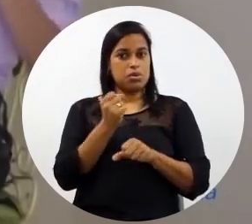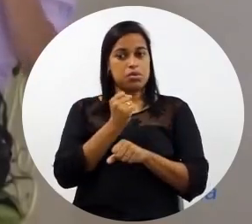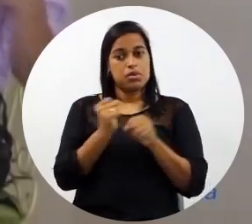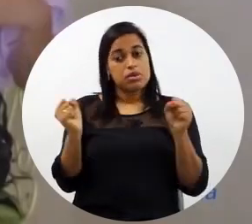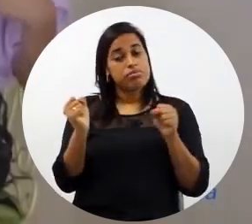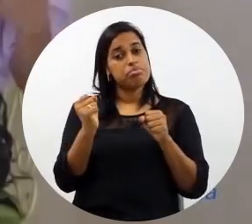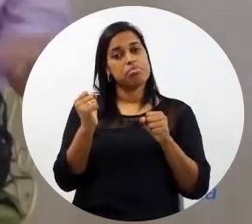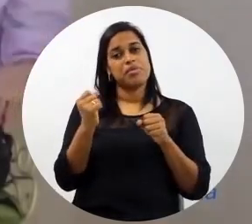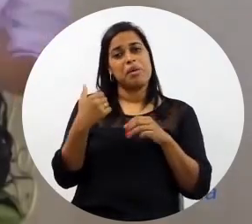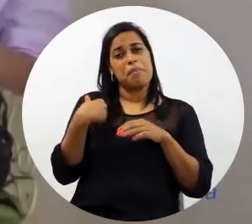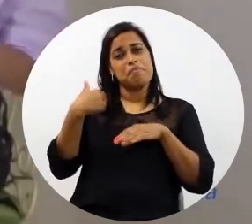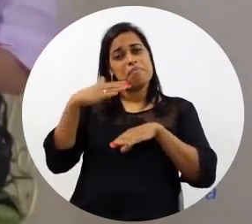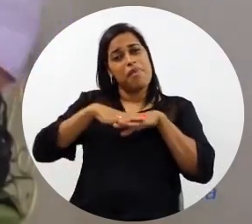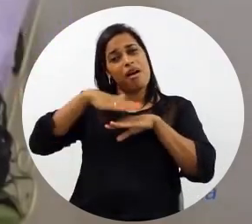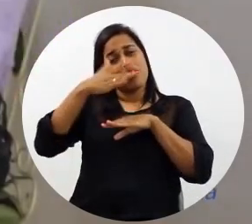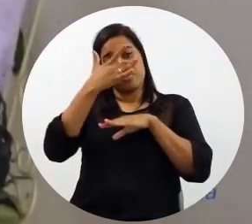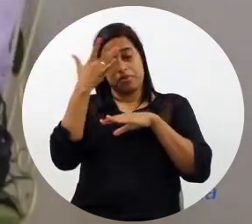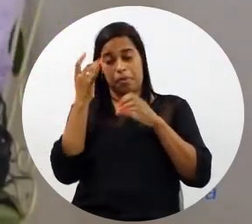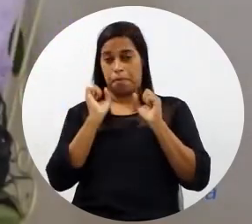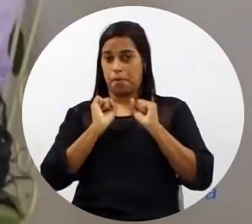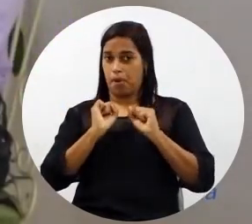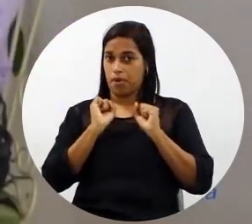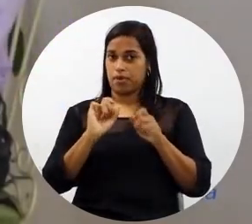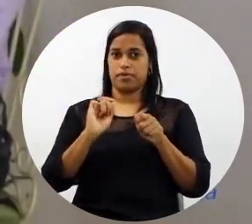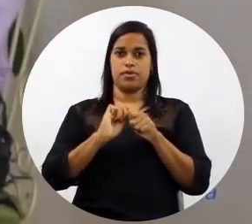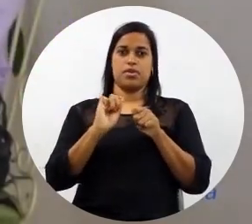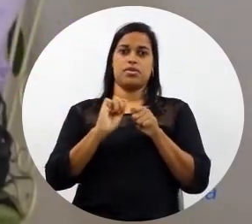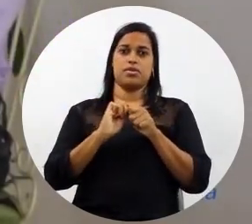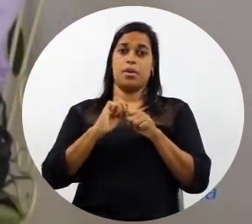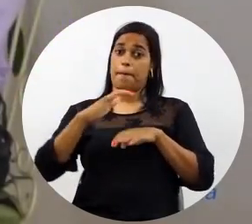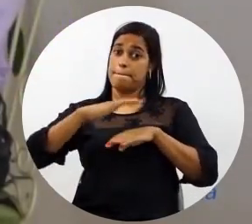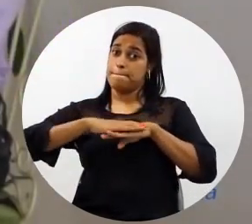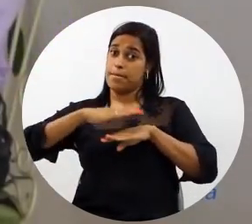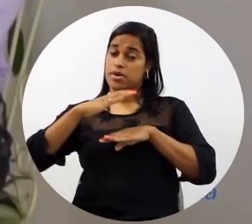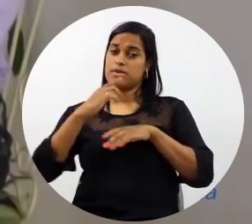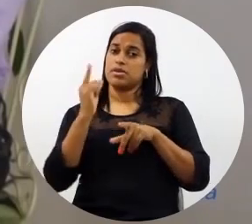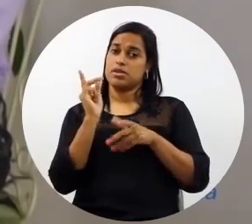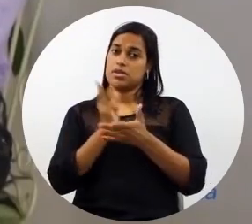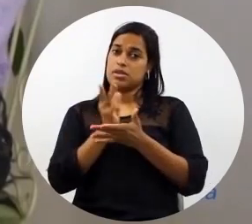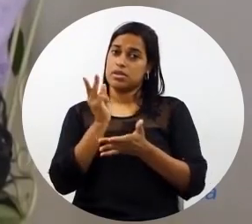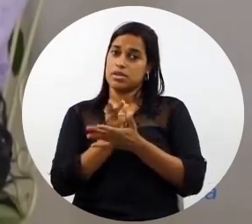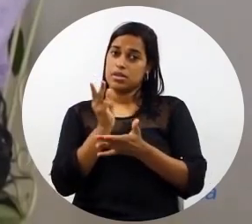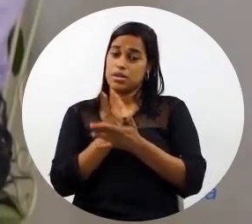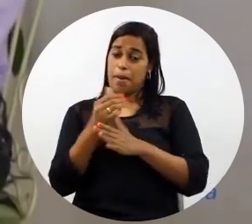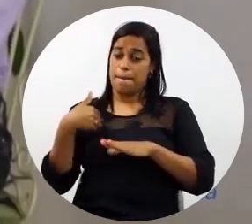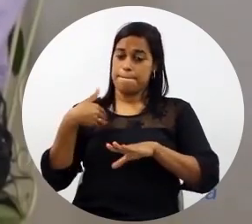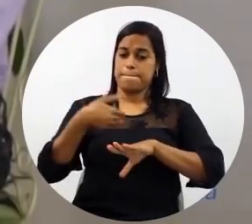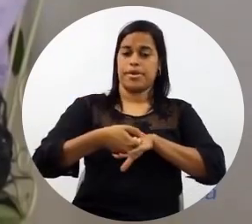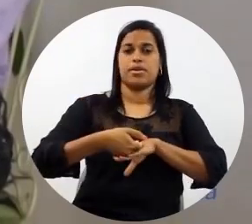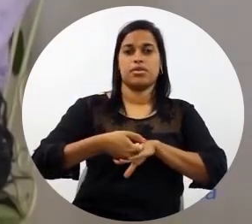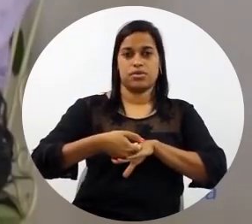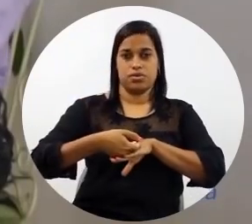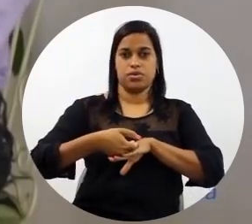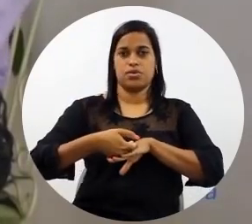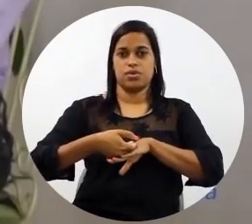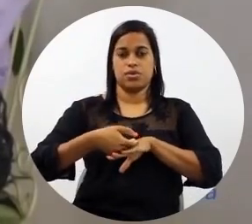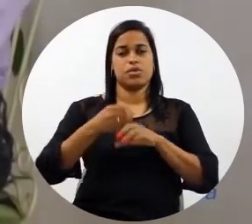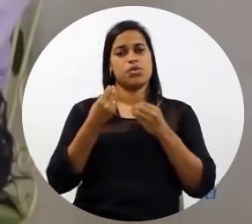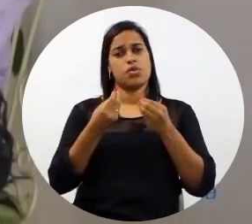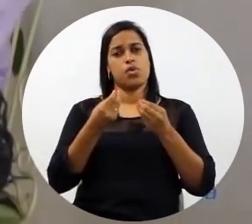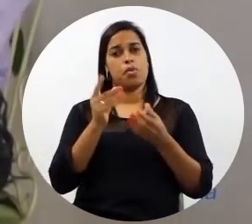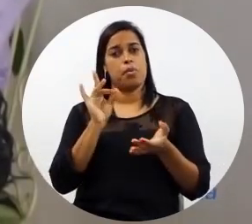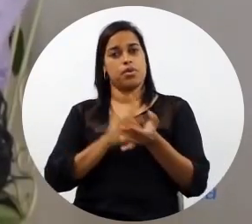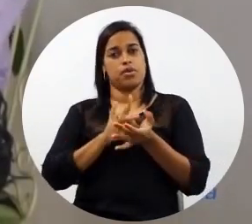fica além do que a gente pode fazer. Mas que a gente vai chegar o mais próximo possível de como